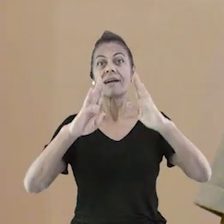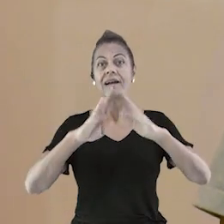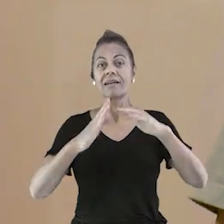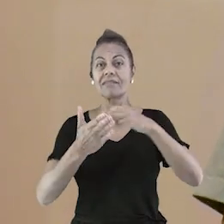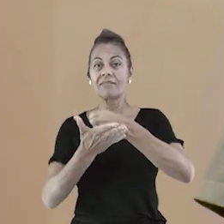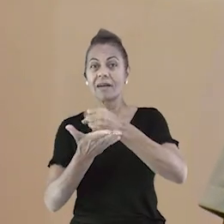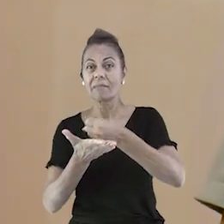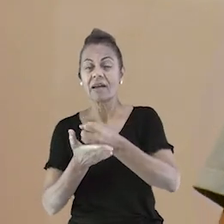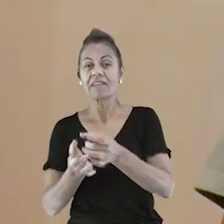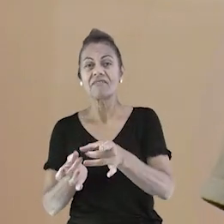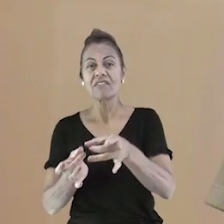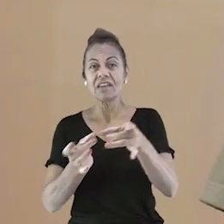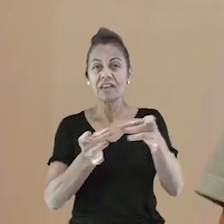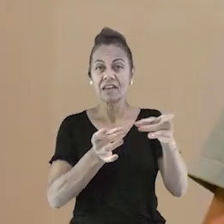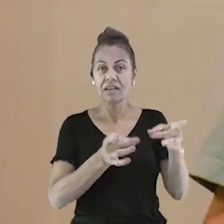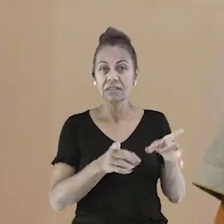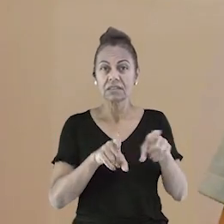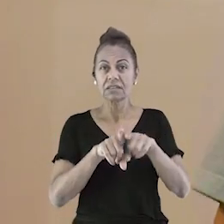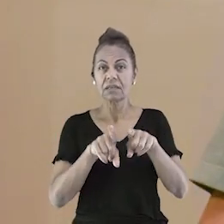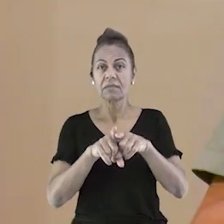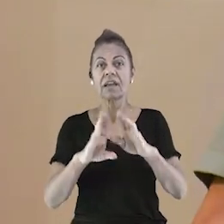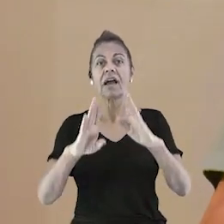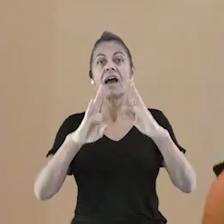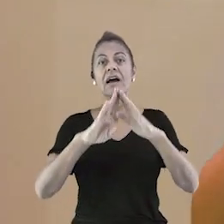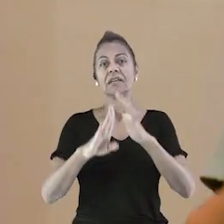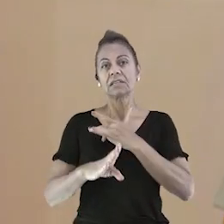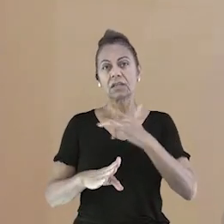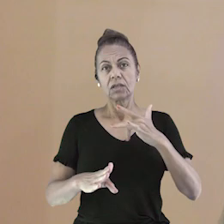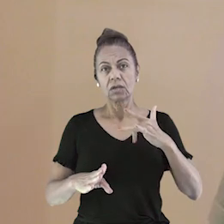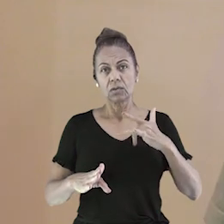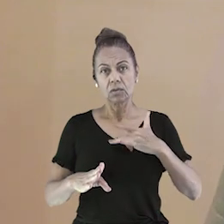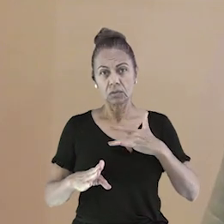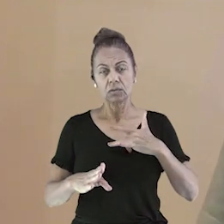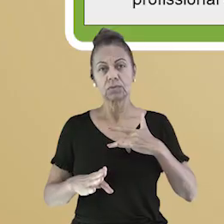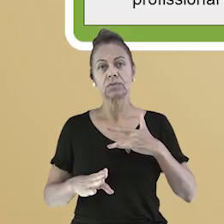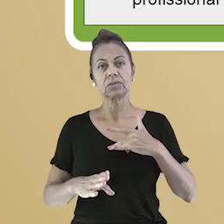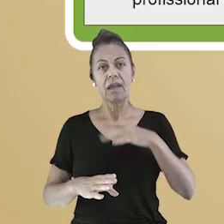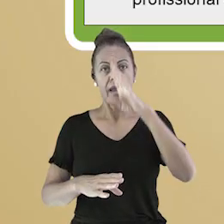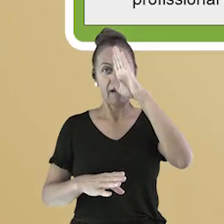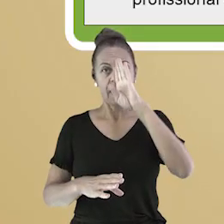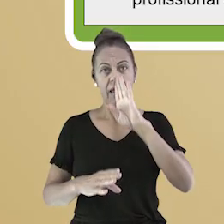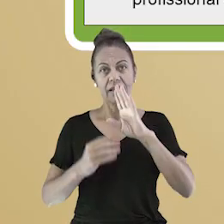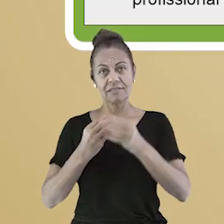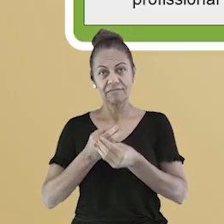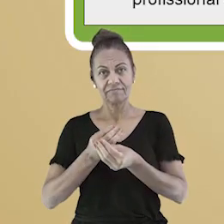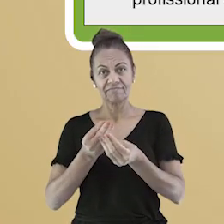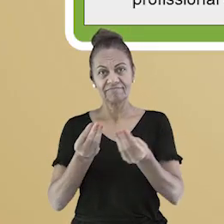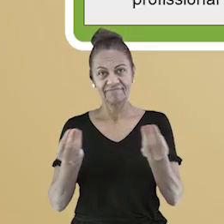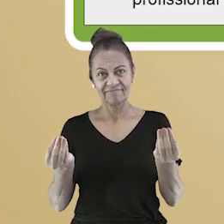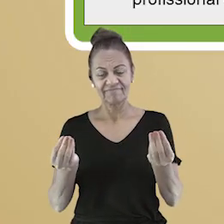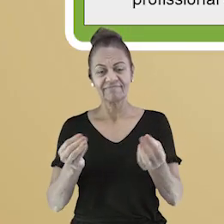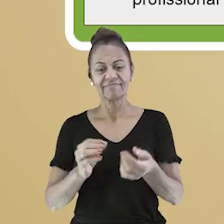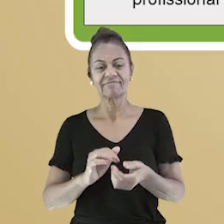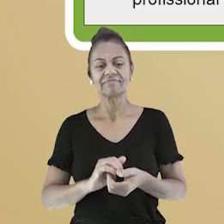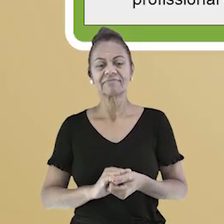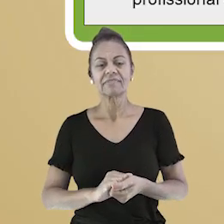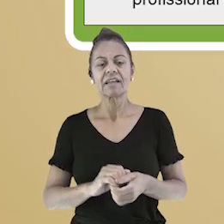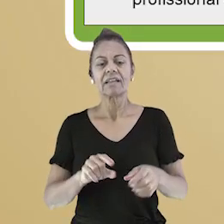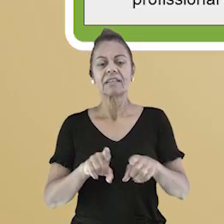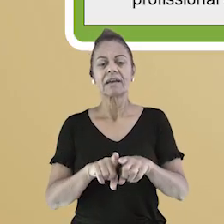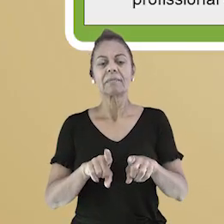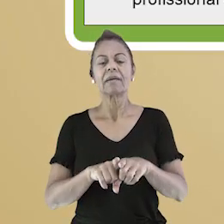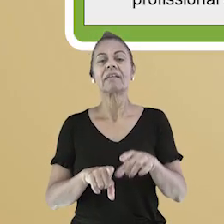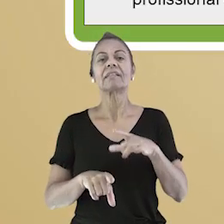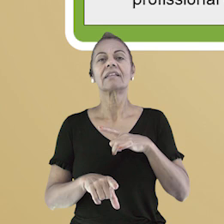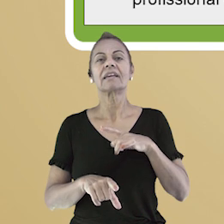além de serem distribuídas gratuitamente à população em unidades de saúde. Além da camisinha, a gente também tem o